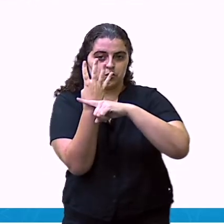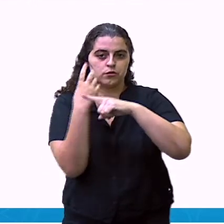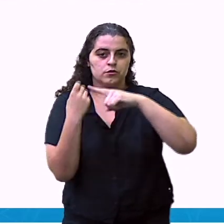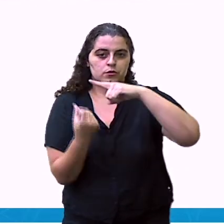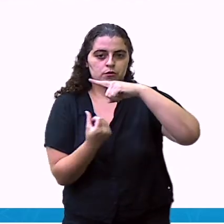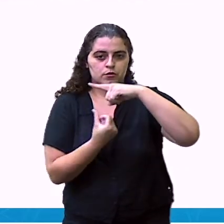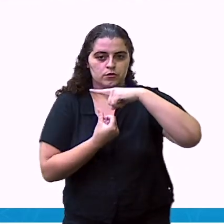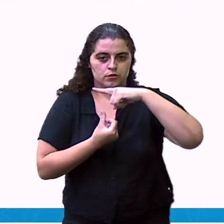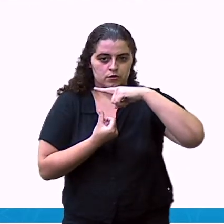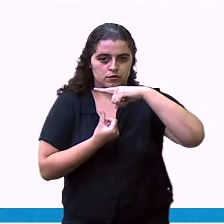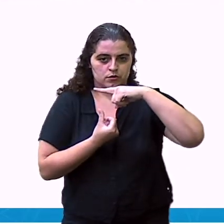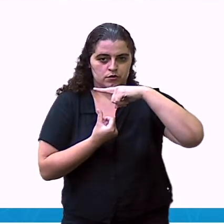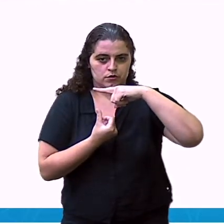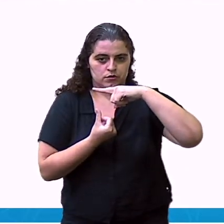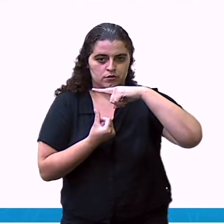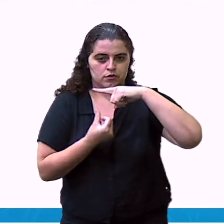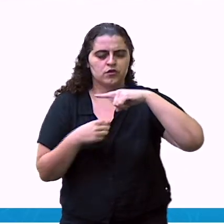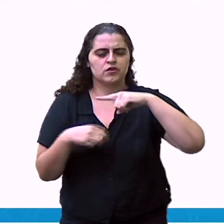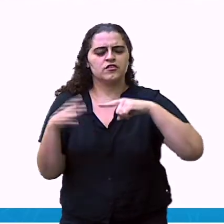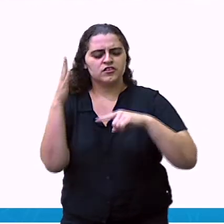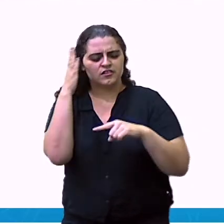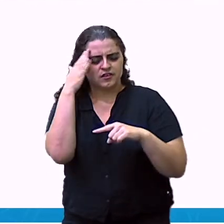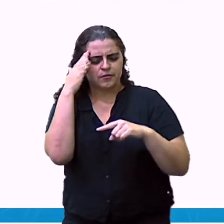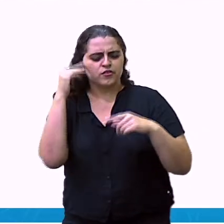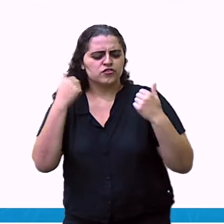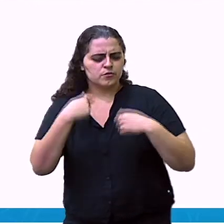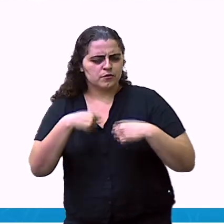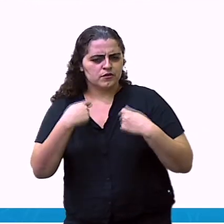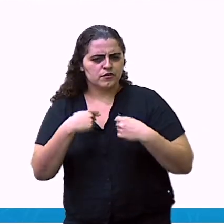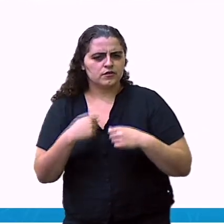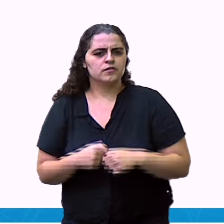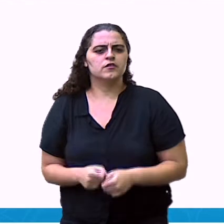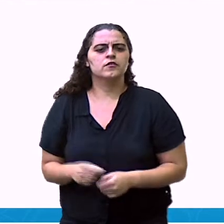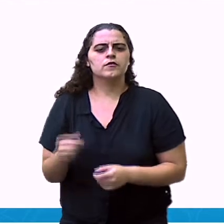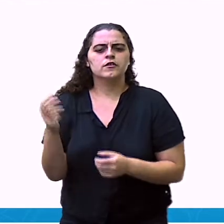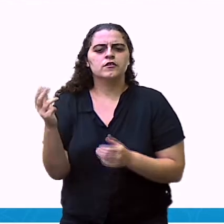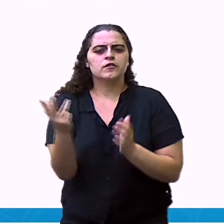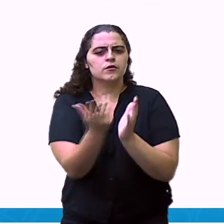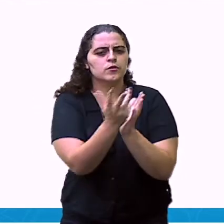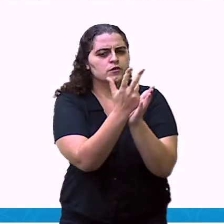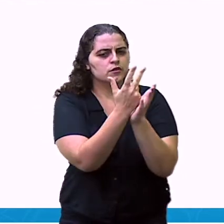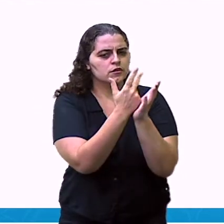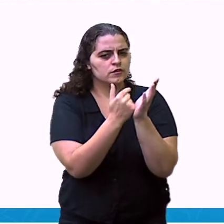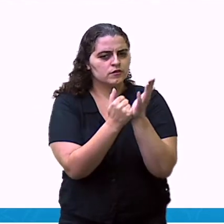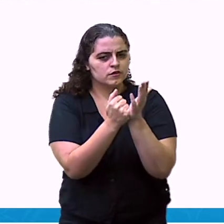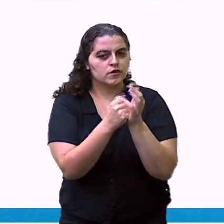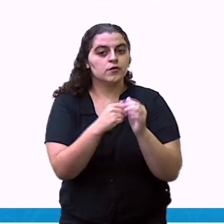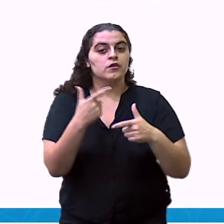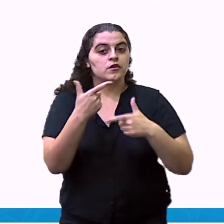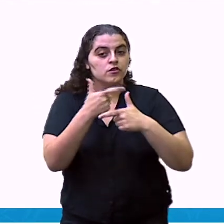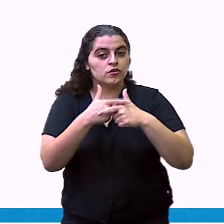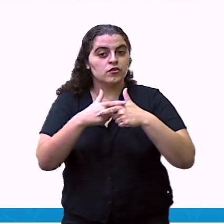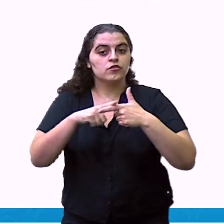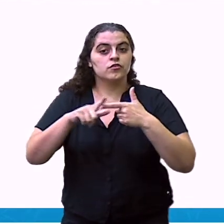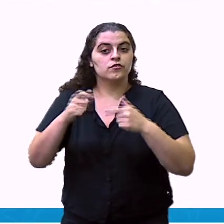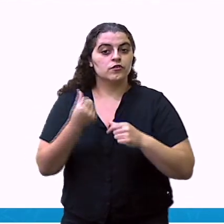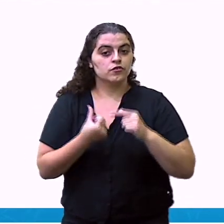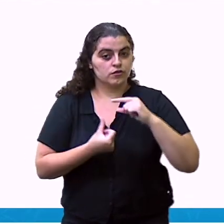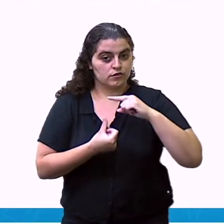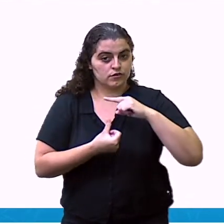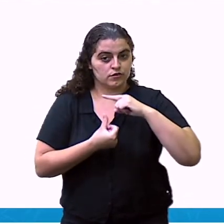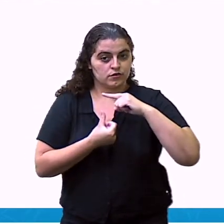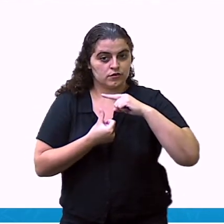4/6, ou seja, sabemos que precisamos de fazer uma figura e fracioná-la igualmente em